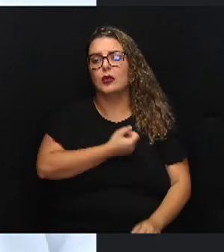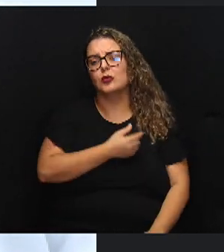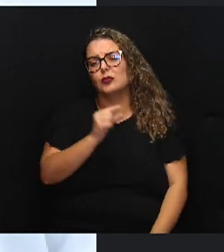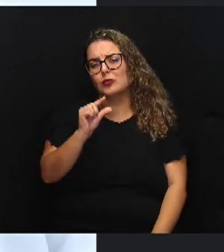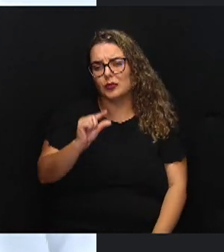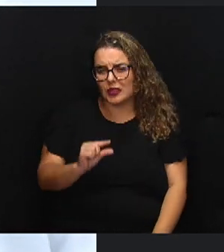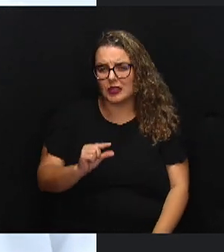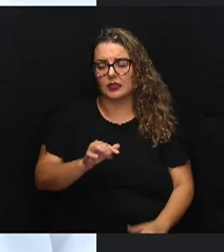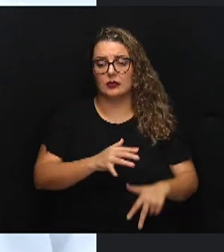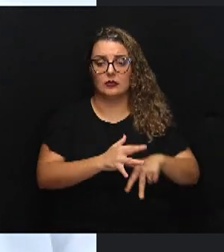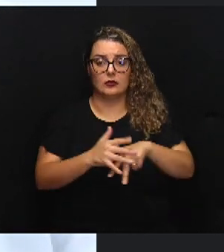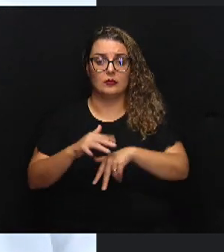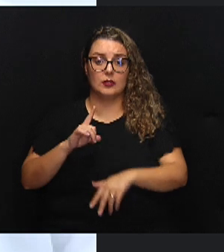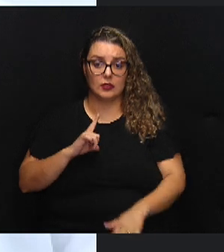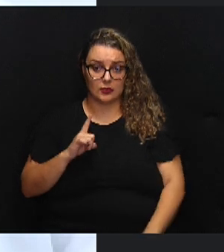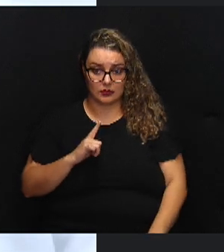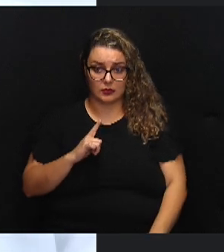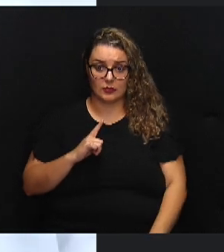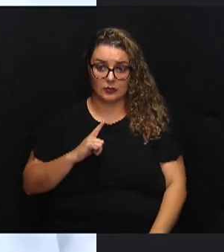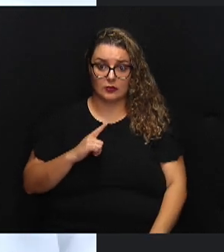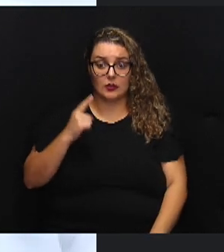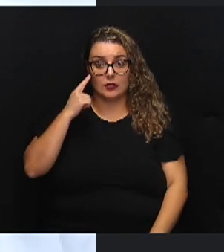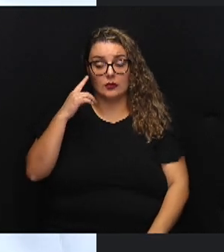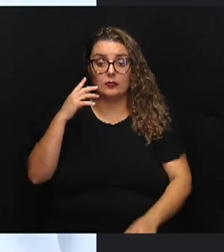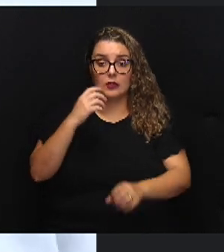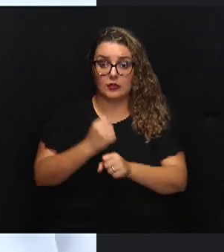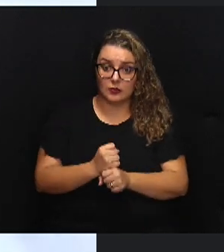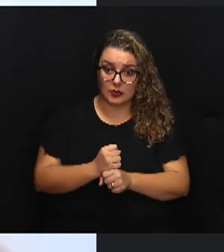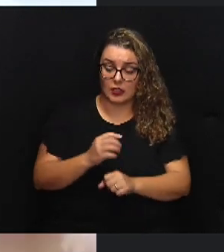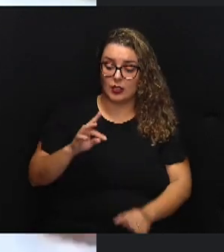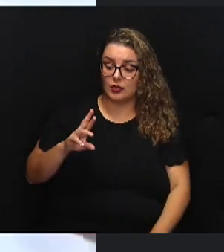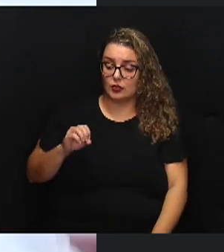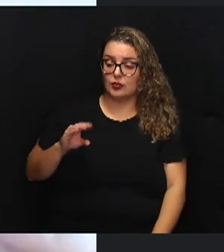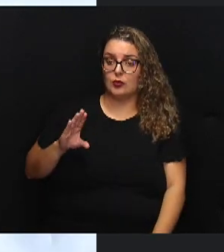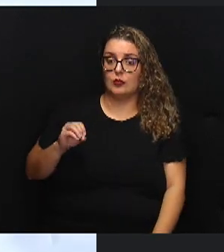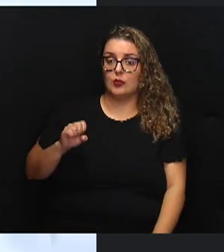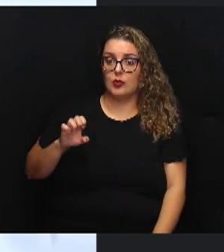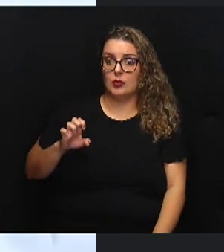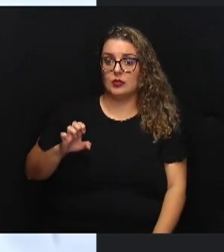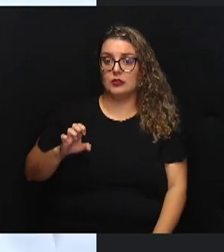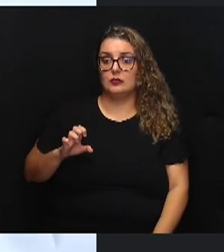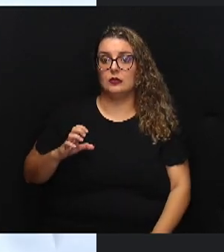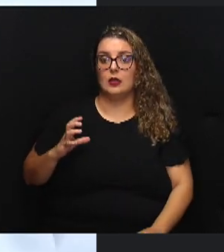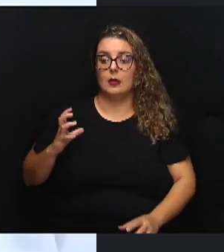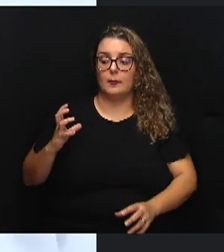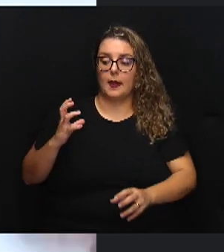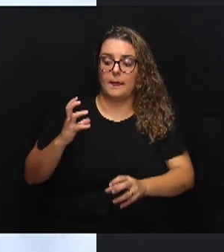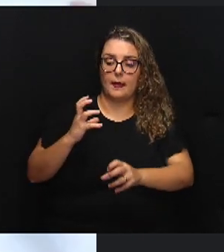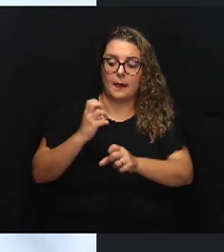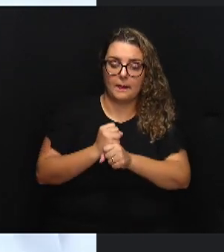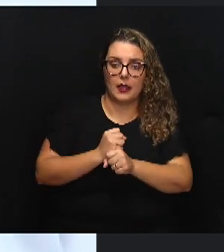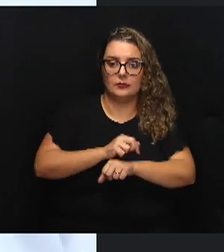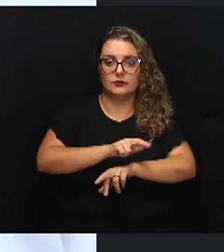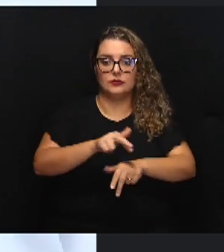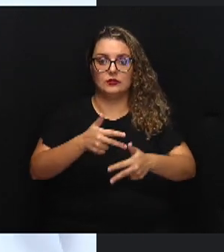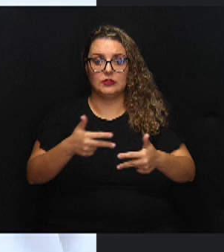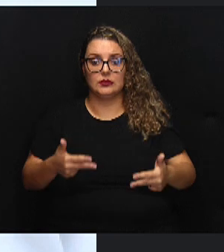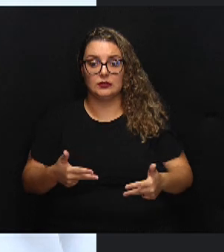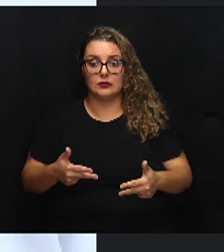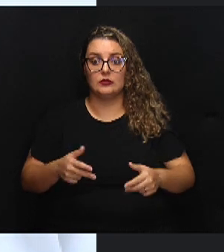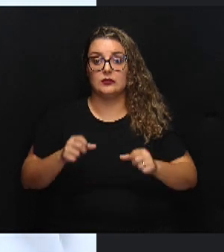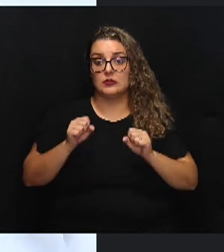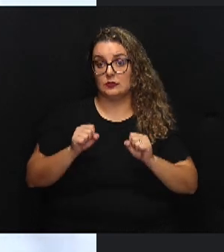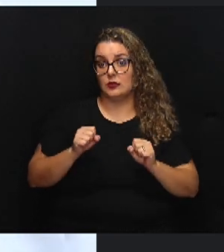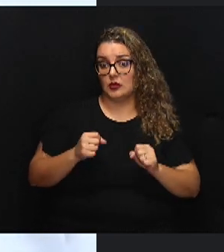de pacientes que tem. E, em geral, a trombose ela vai acontecer numa somação de fatores. Se você pode até